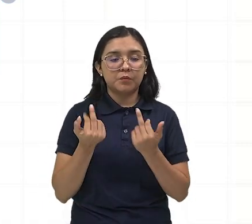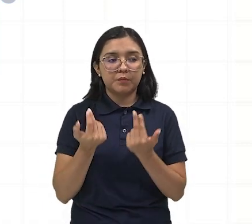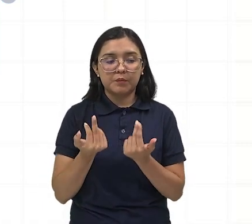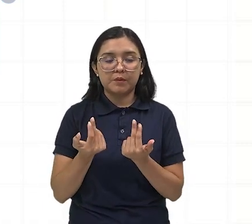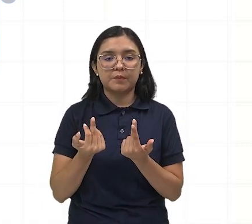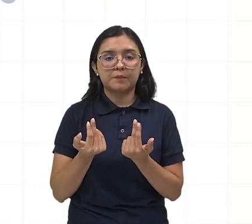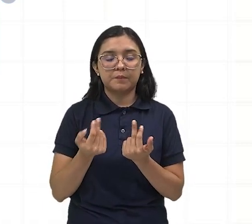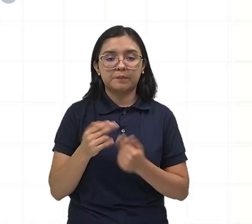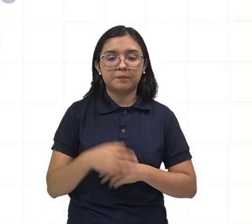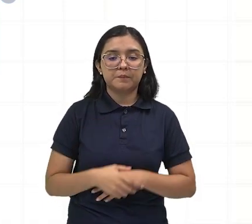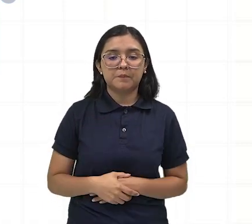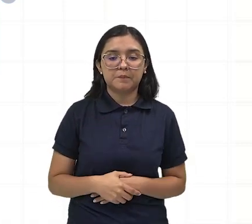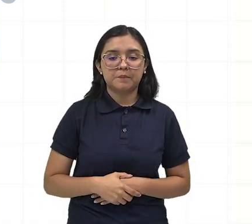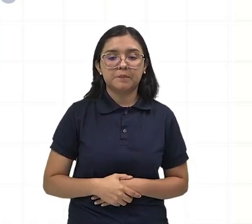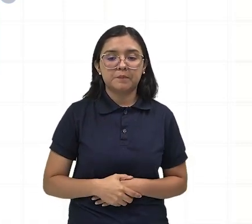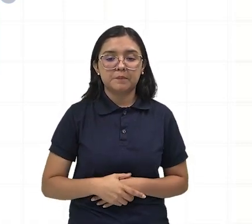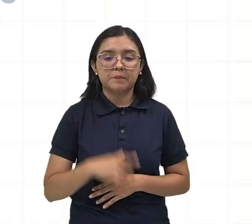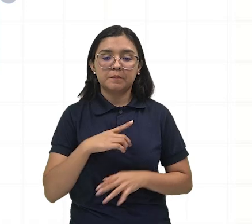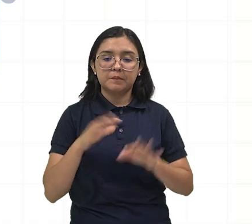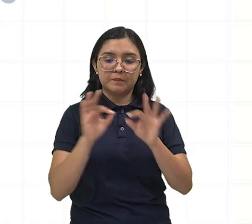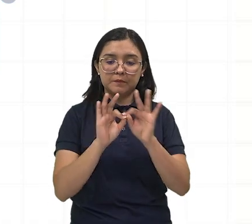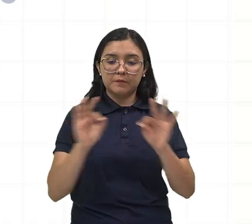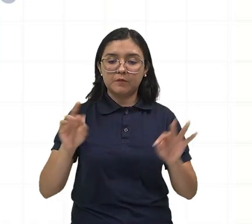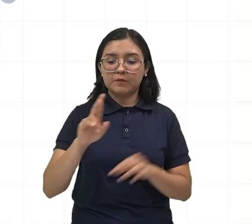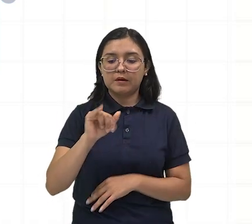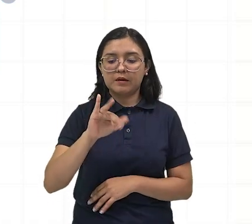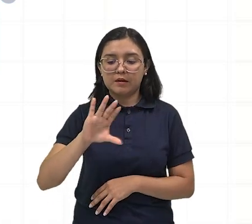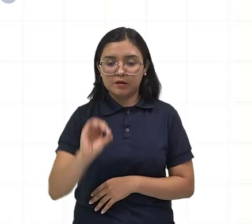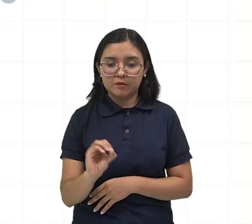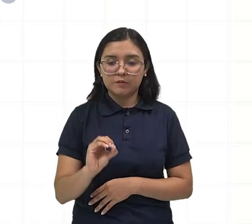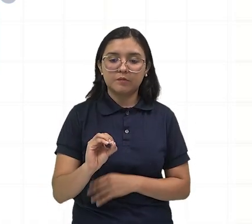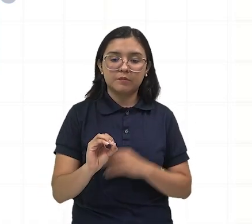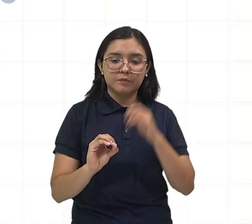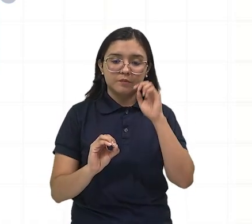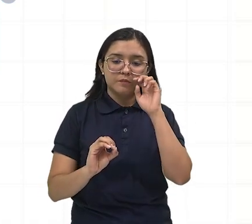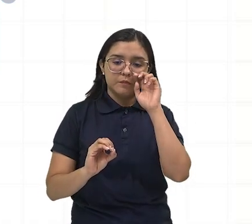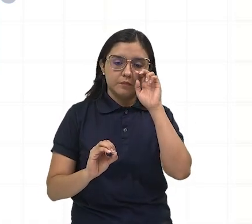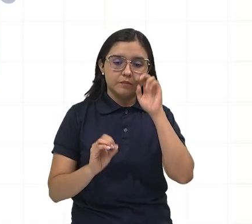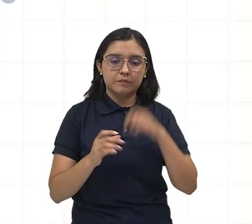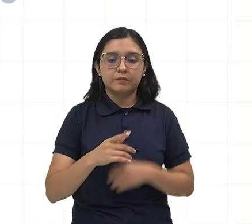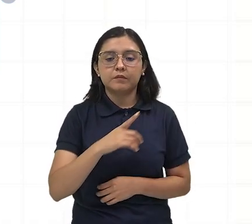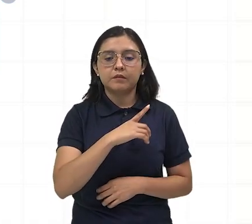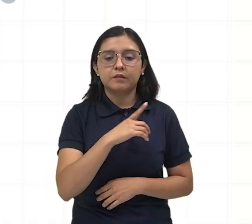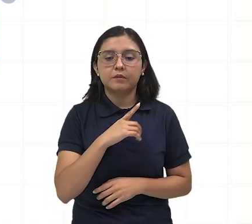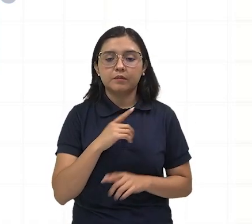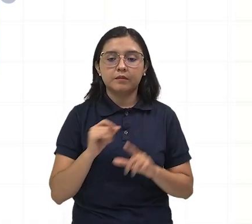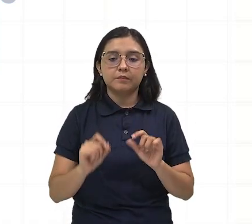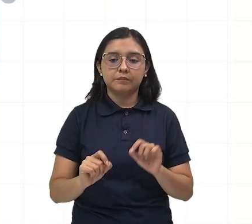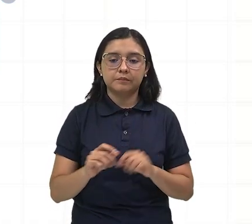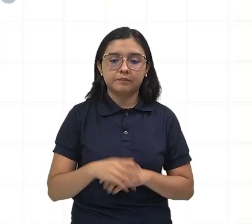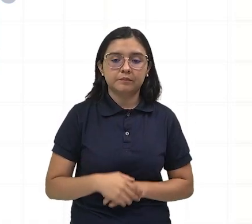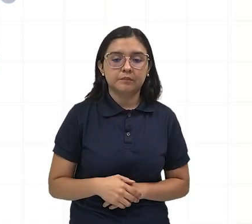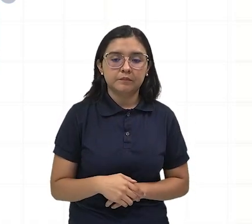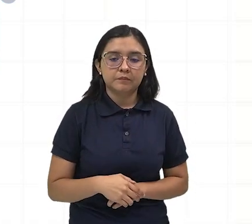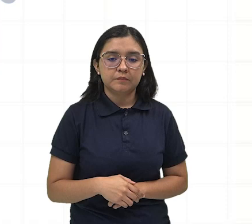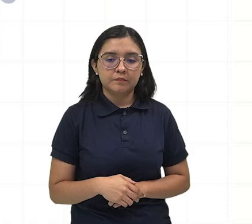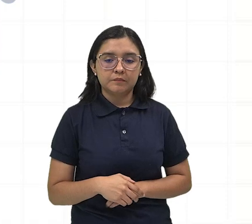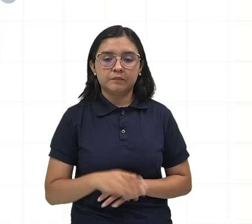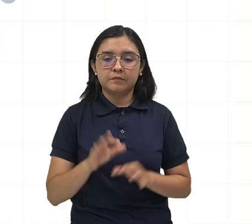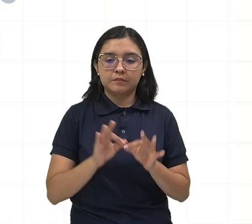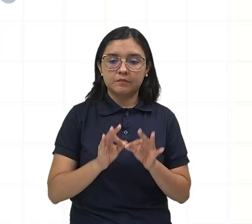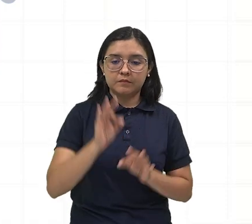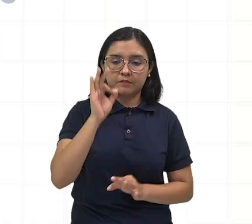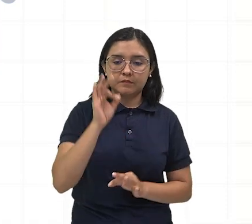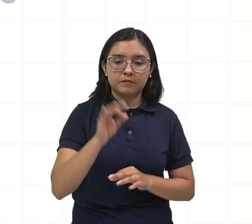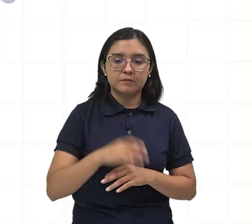né? Aqui nós estamos falando do raio e desse raio. Nós temos o que aqui? Essa medida